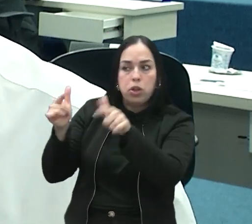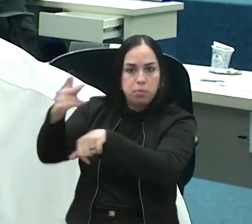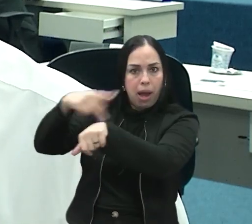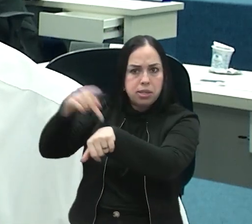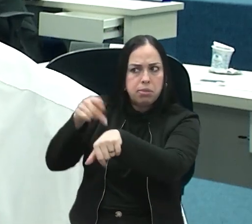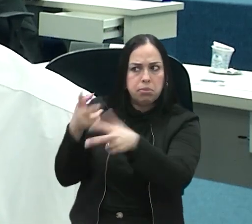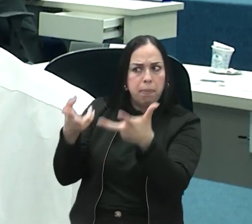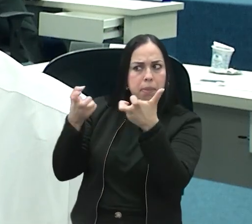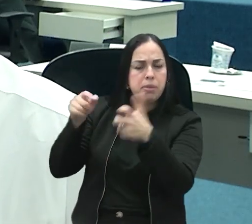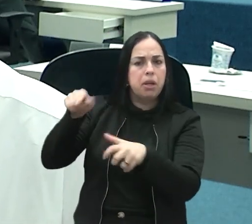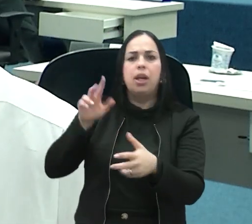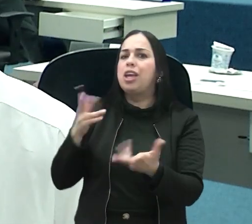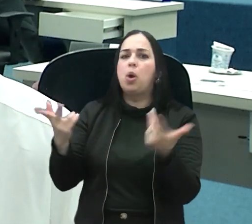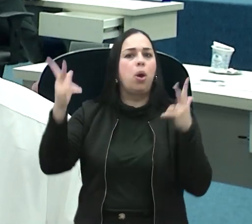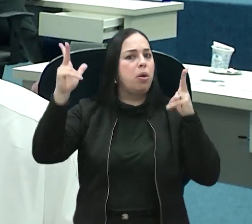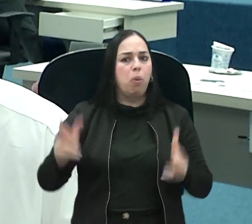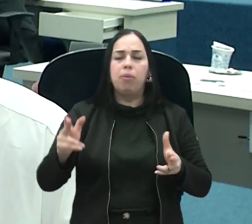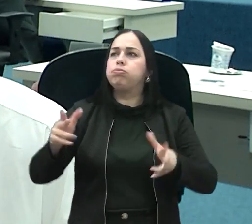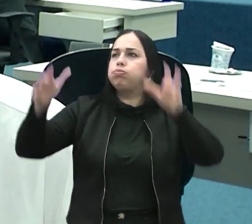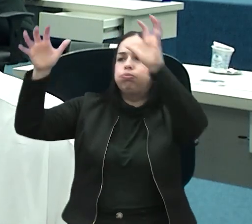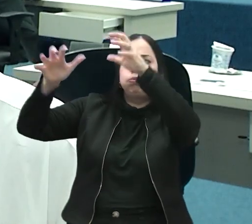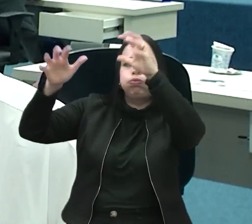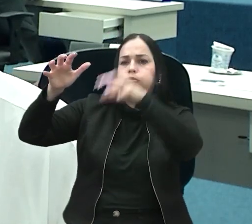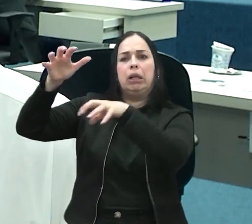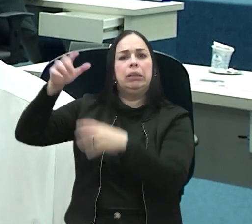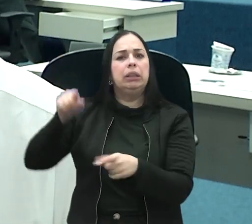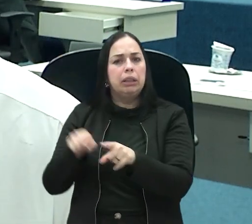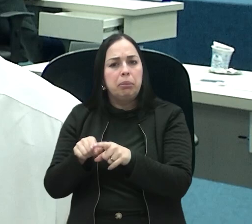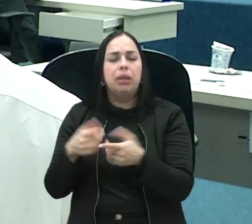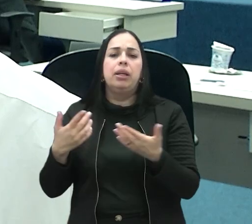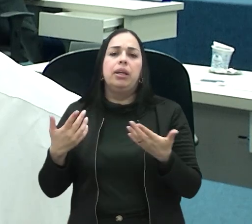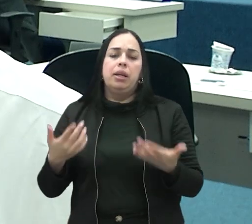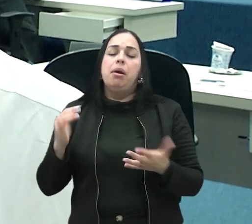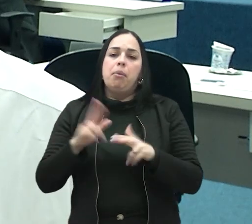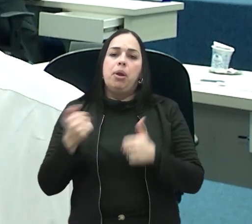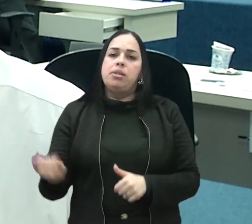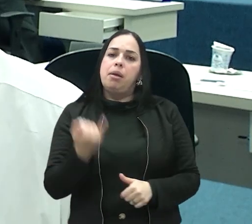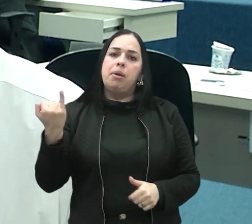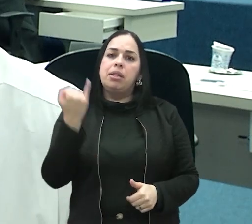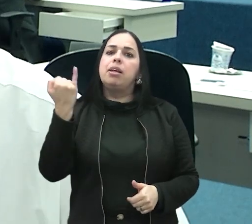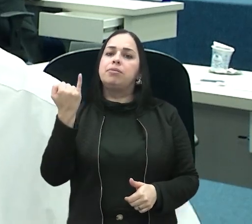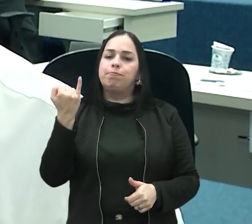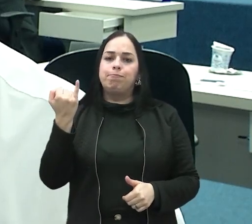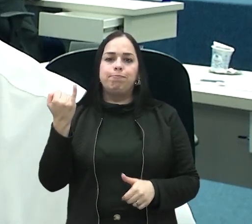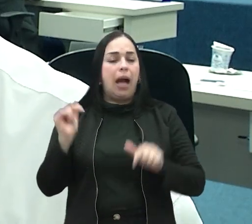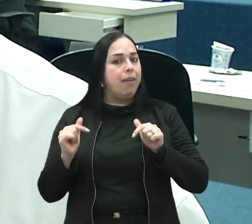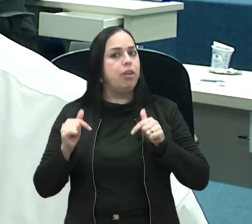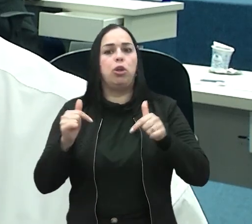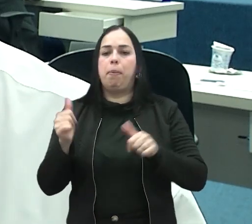outros países medidas também em função da mudança climática e é importante que